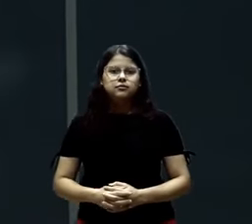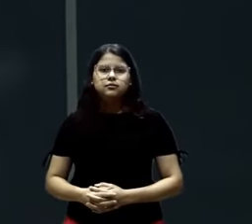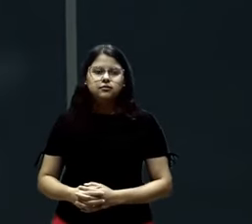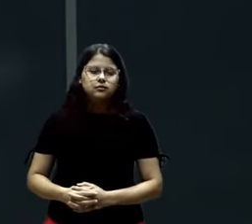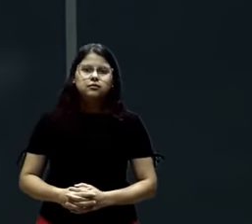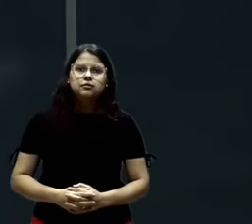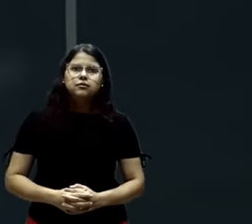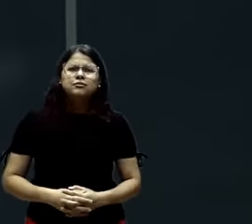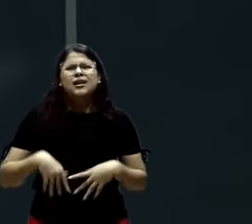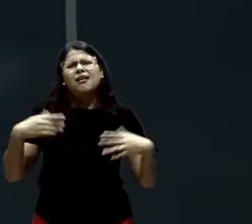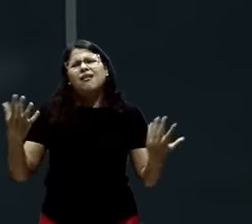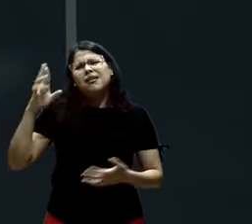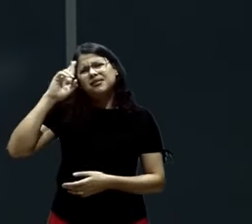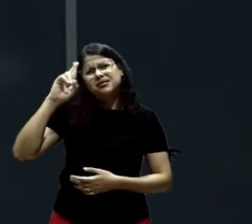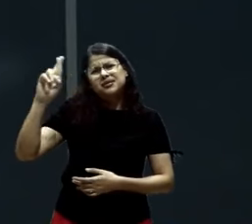ah, Senhor,